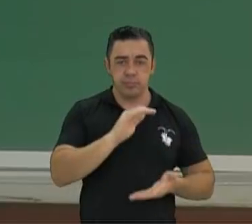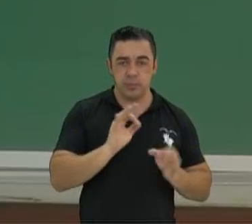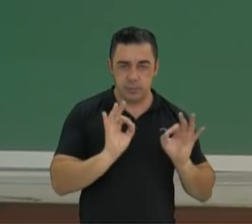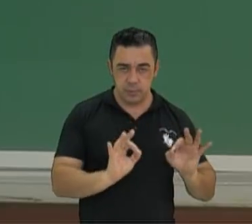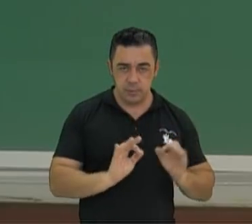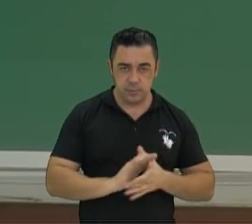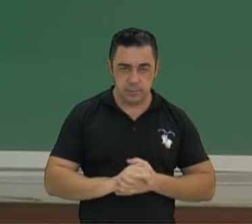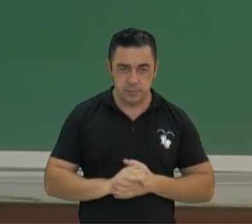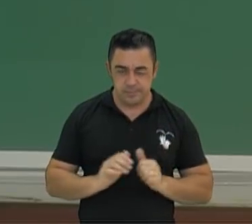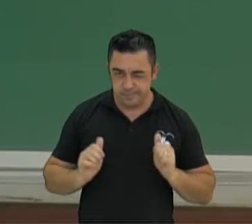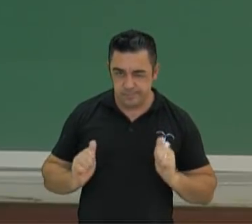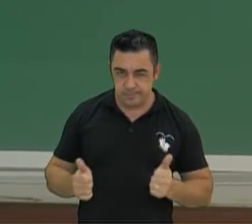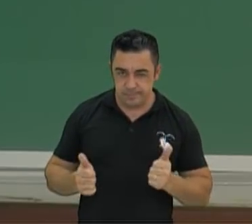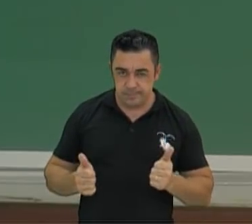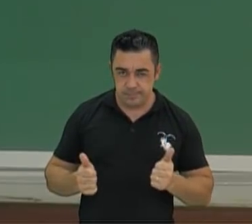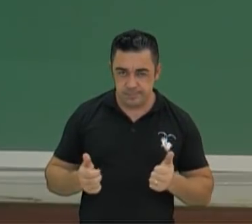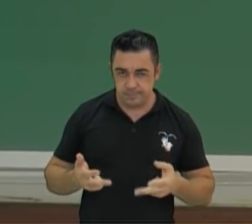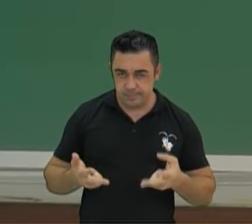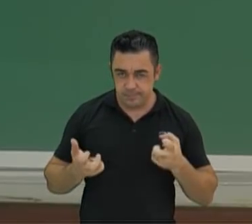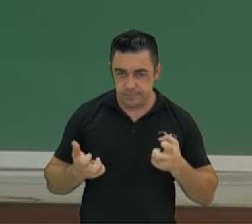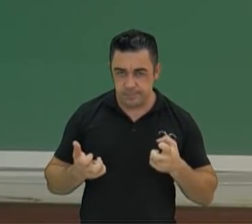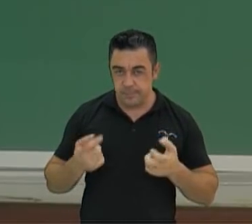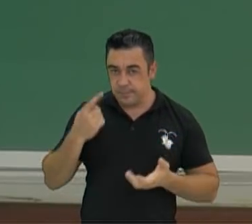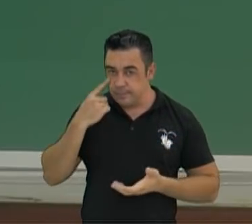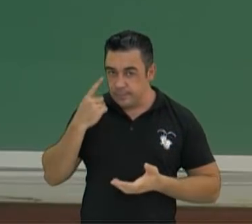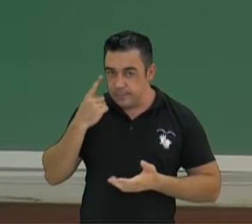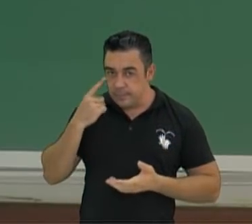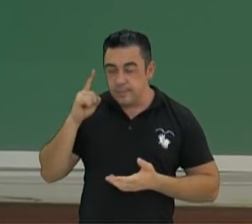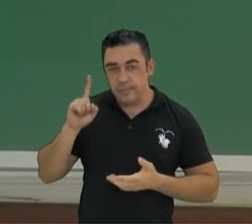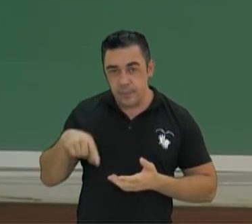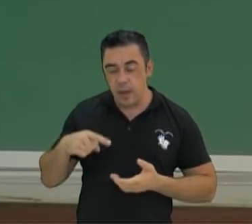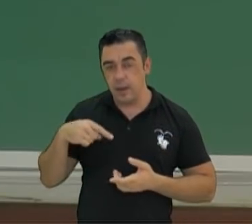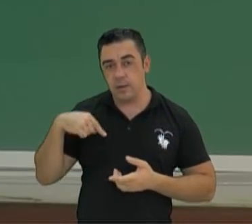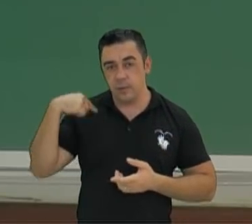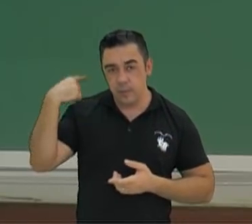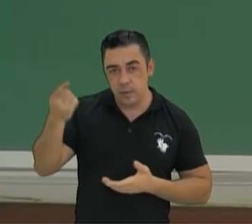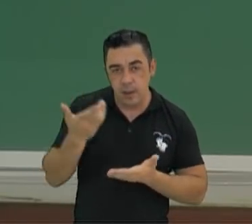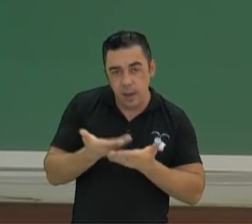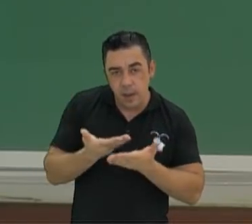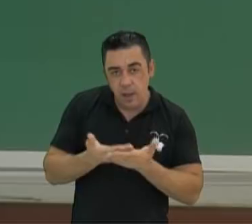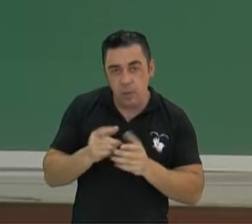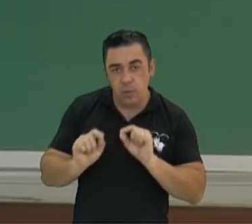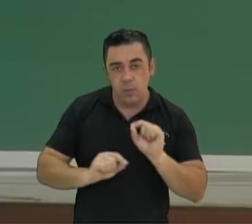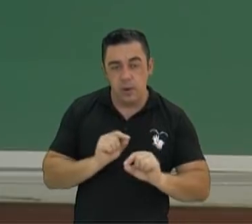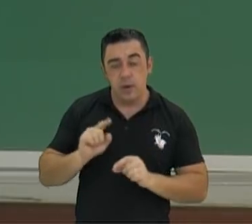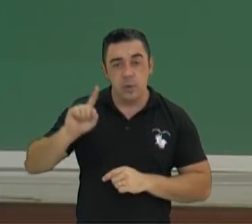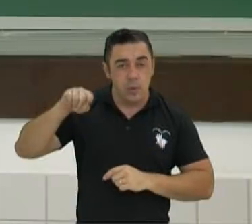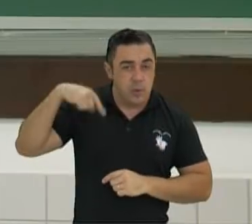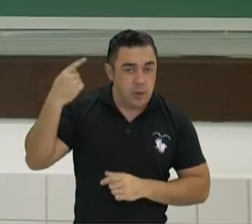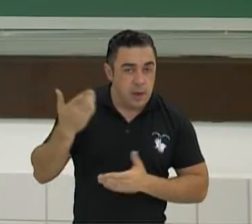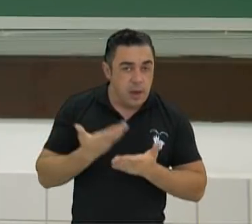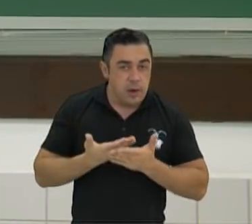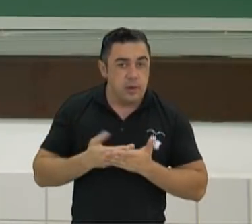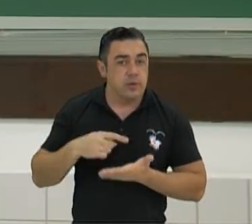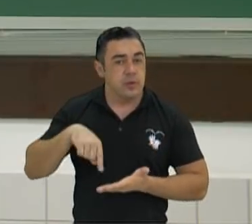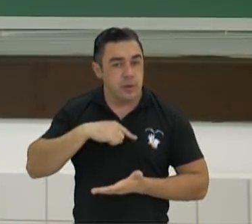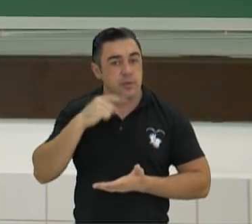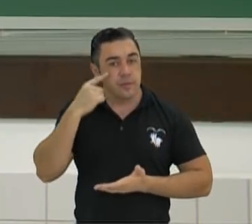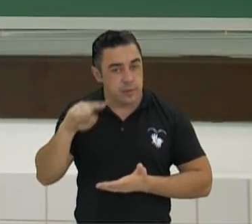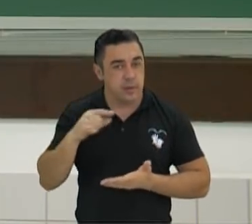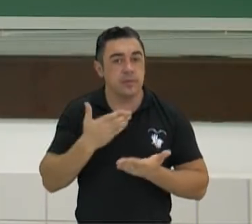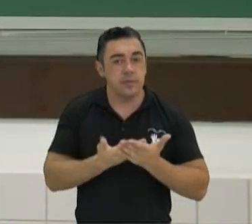cabe. Certinho? Olha, isso é um gancho para a nossa próxima aula, porque na nossa próxima aula nós